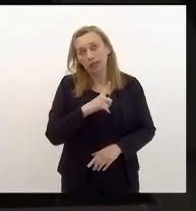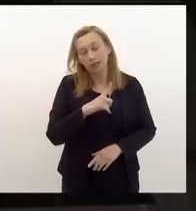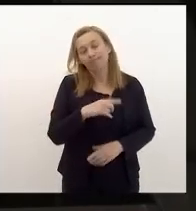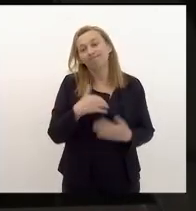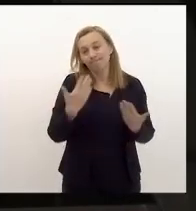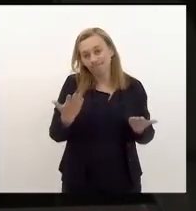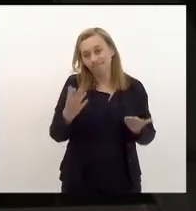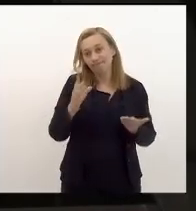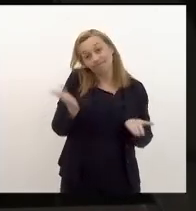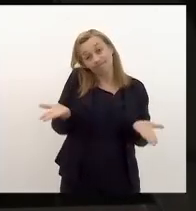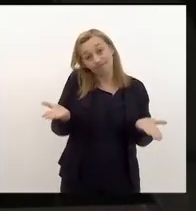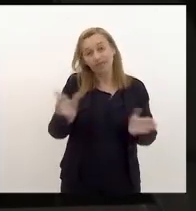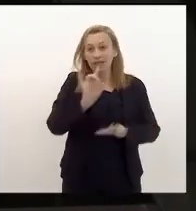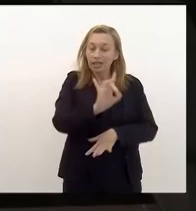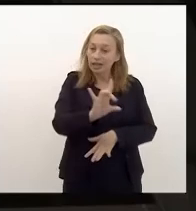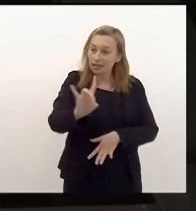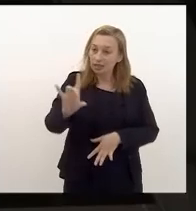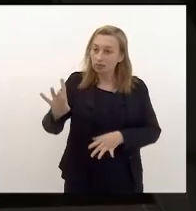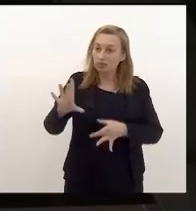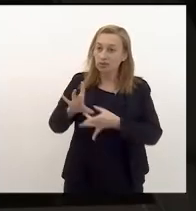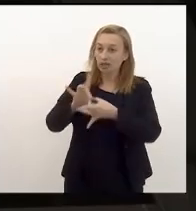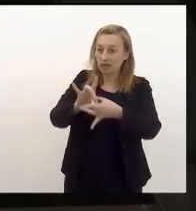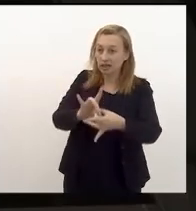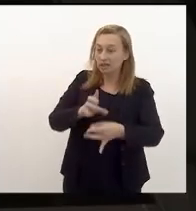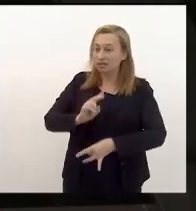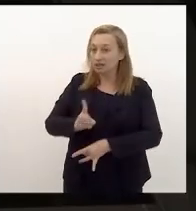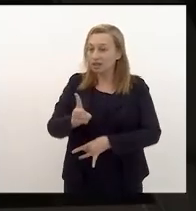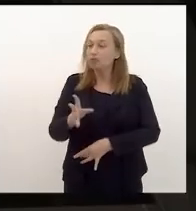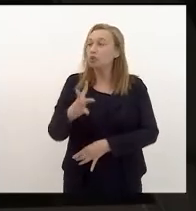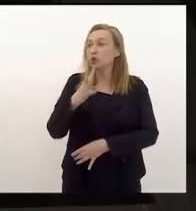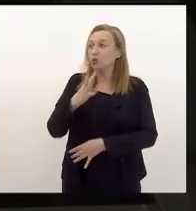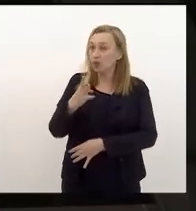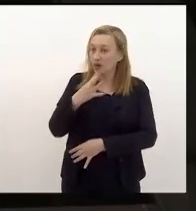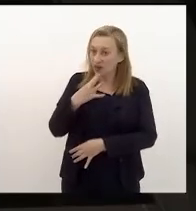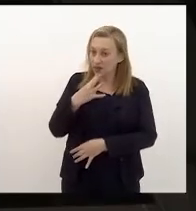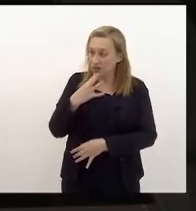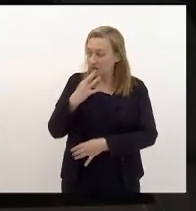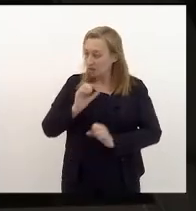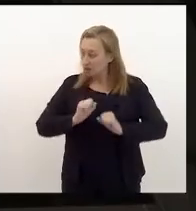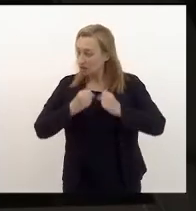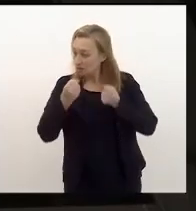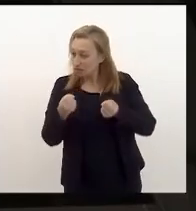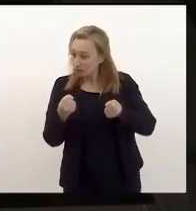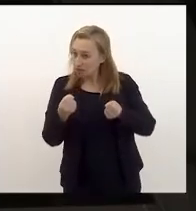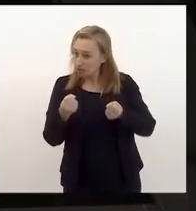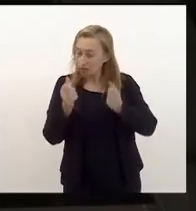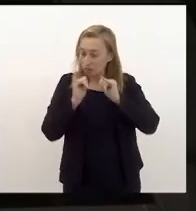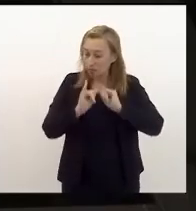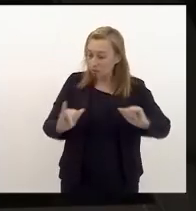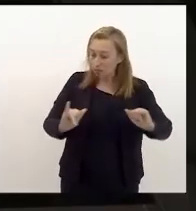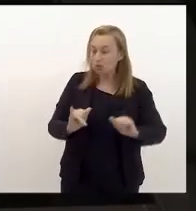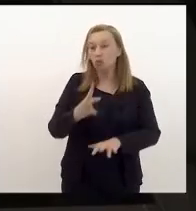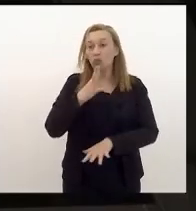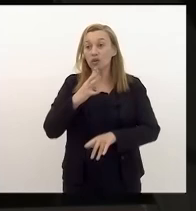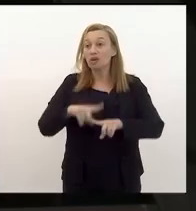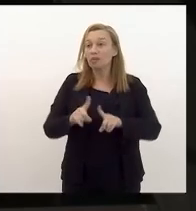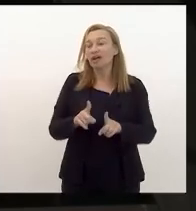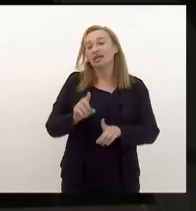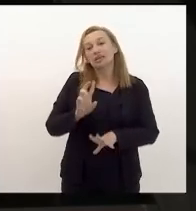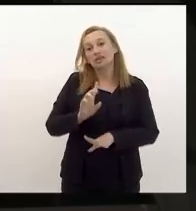Claro, cada um está sempre ligado àquilo que conhece, defendendo e proclamando aquilo que conhece, mas